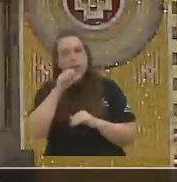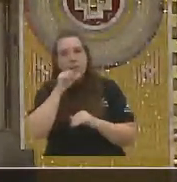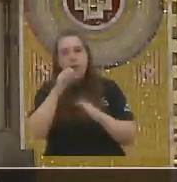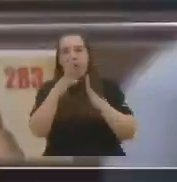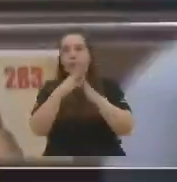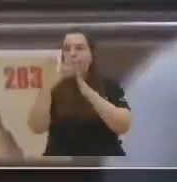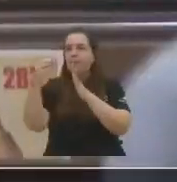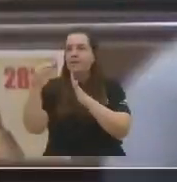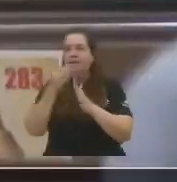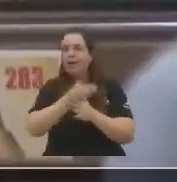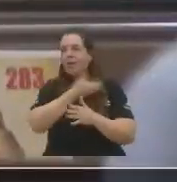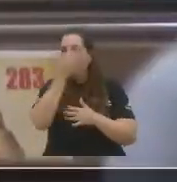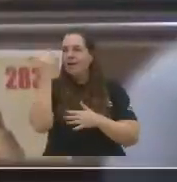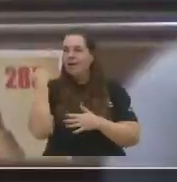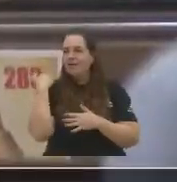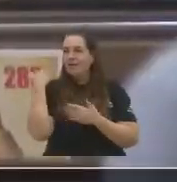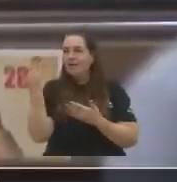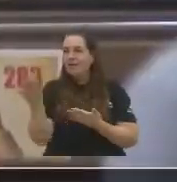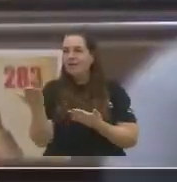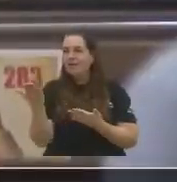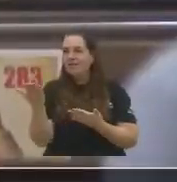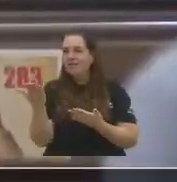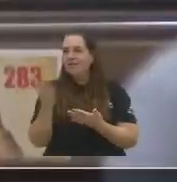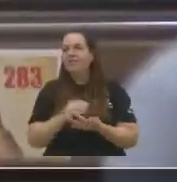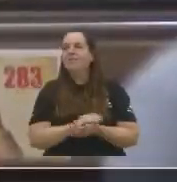a Maria Santíssima.